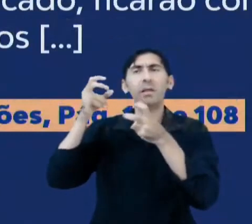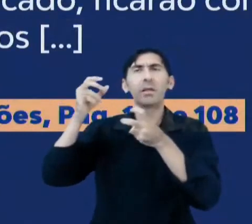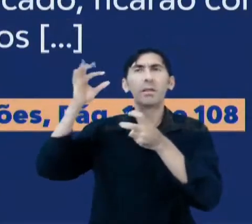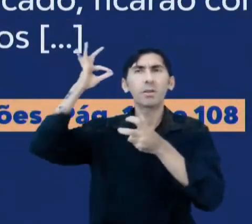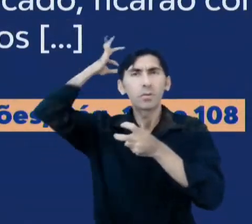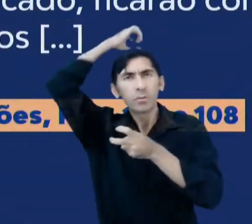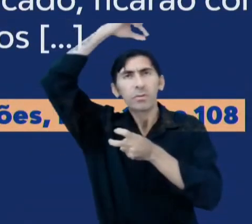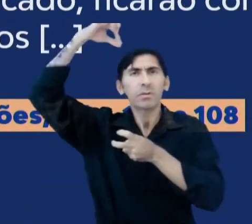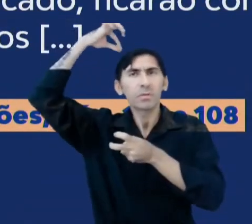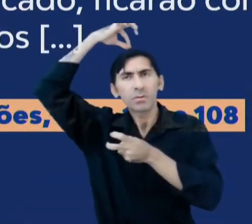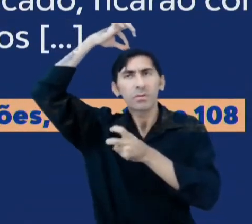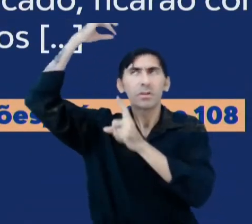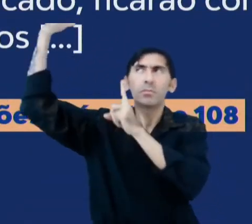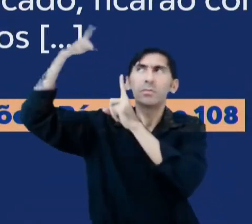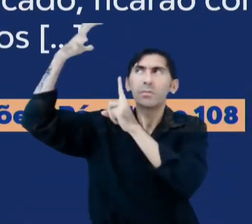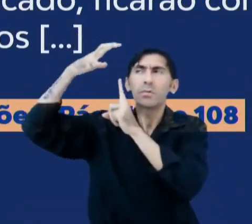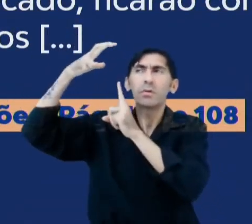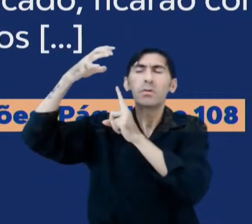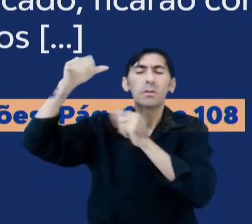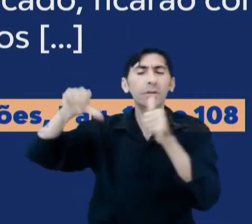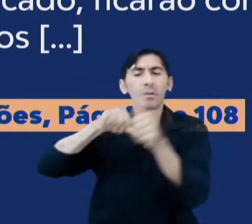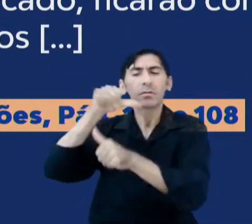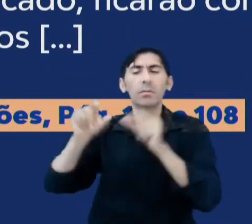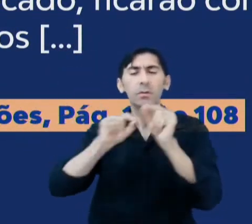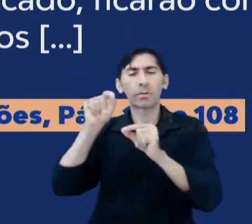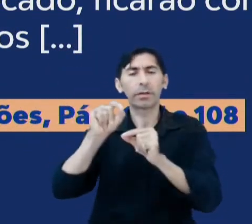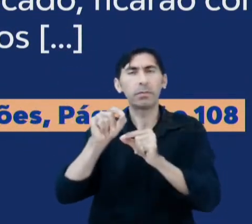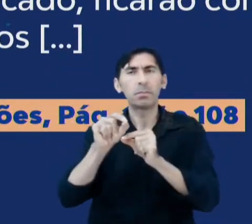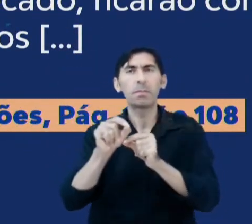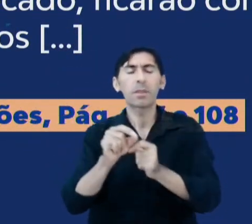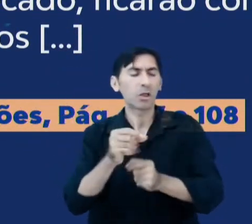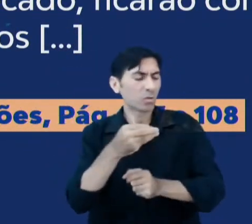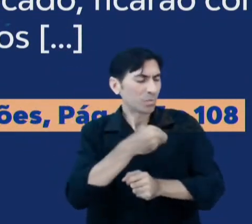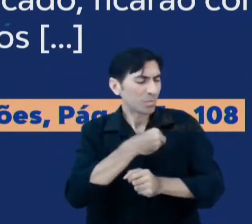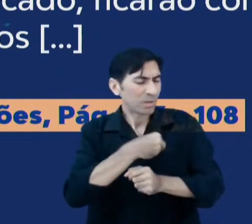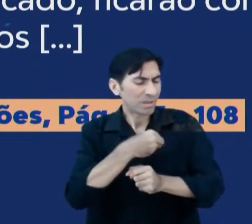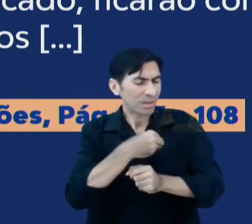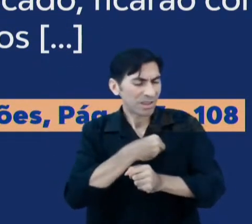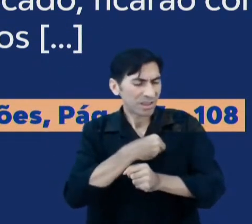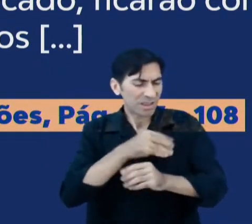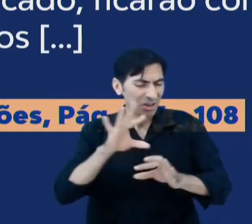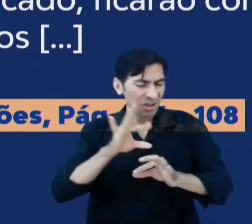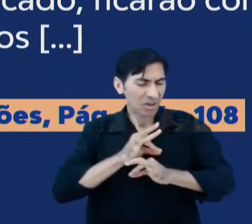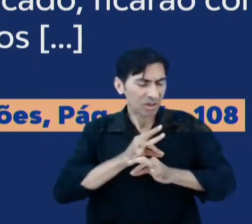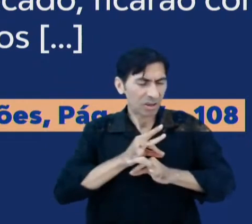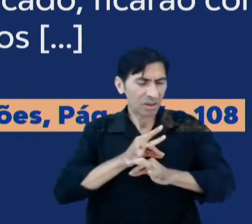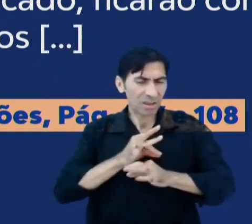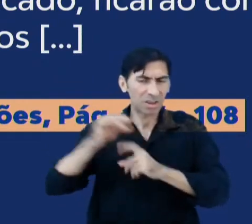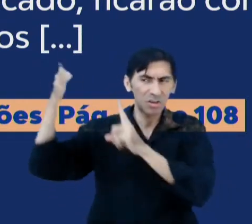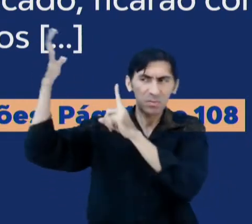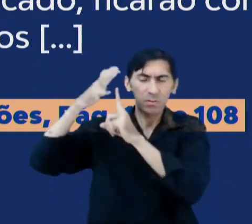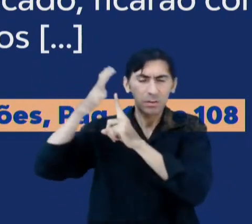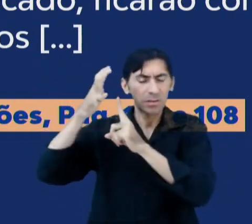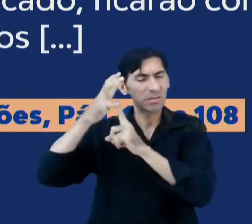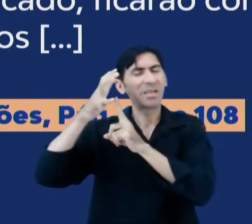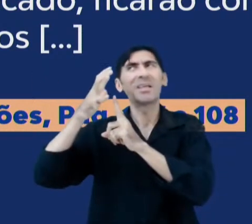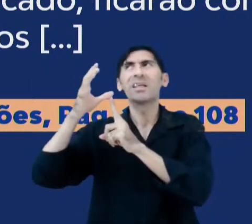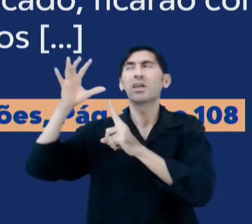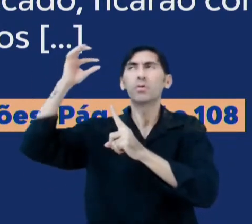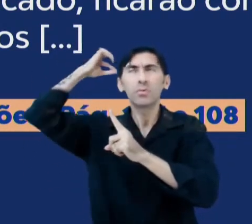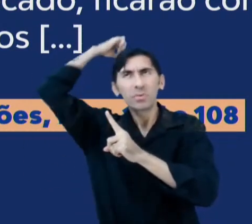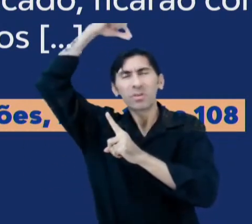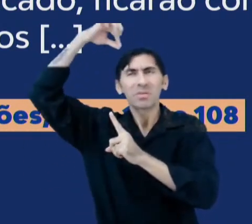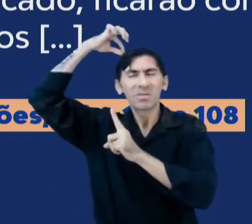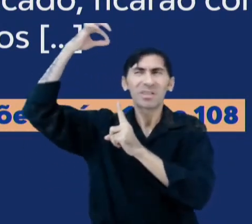Para o pecado, onde quer que se encontre, nosso Deus é um fogo consumidor. Eu quero chamar a atenção de vocês. Quem é